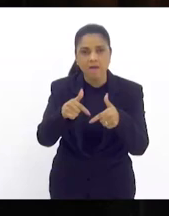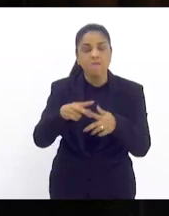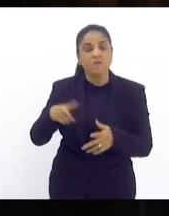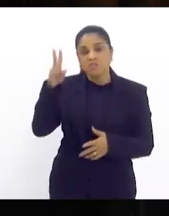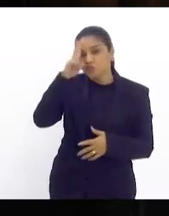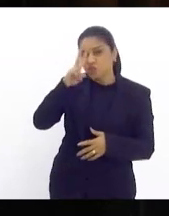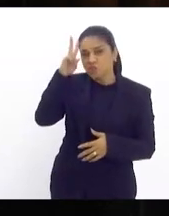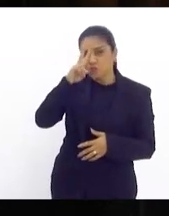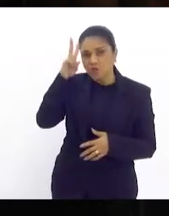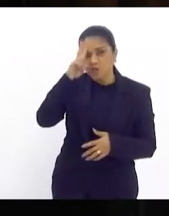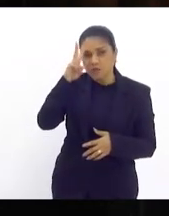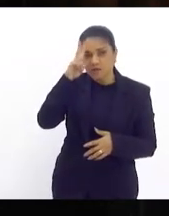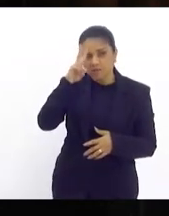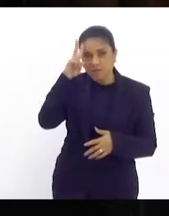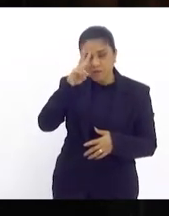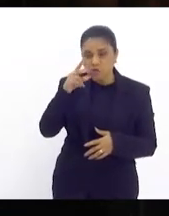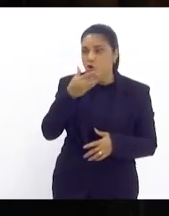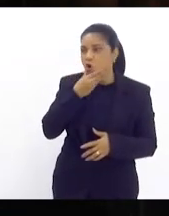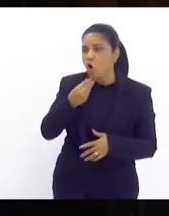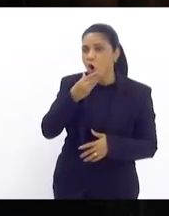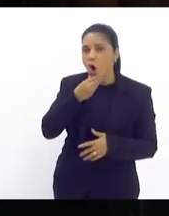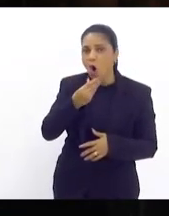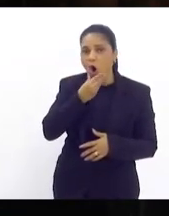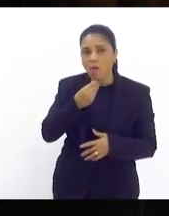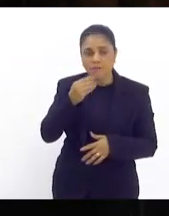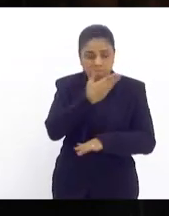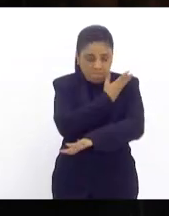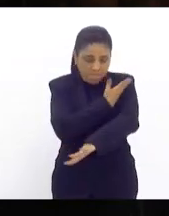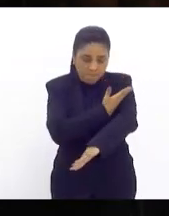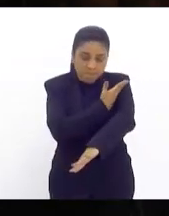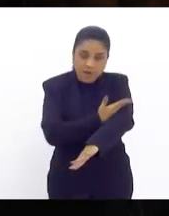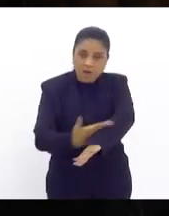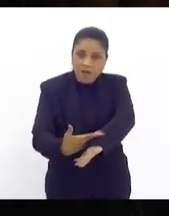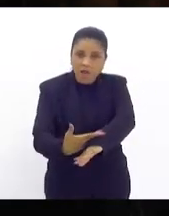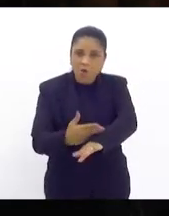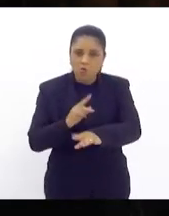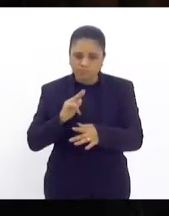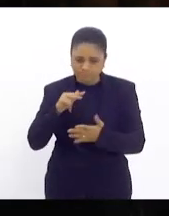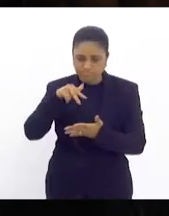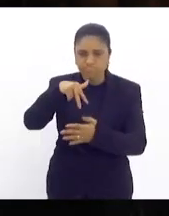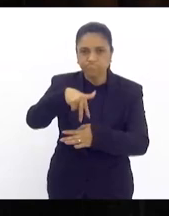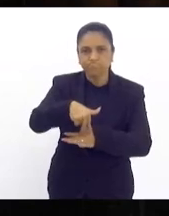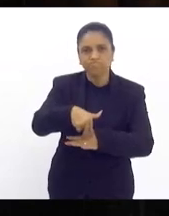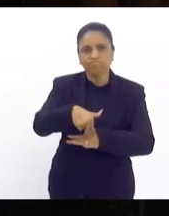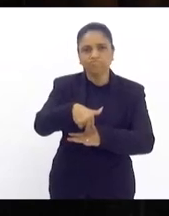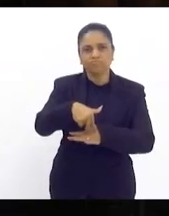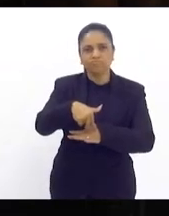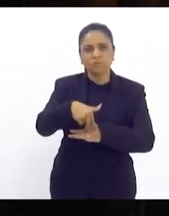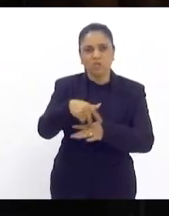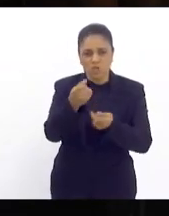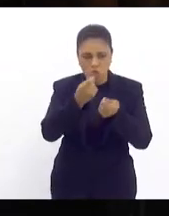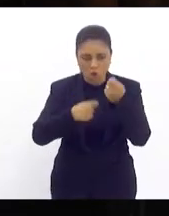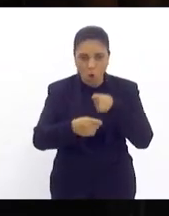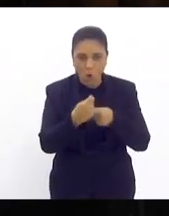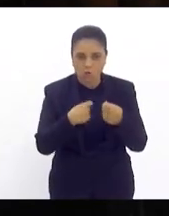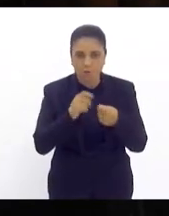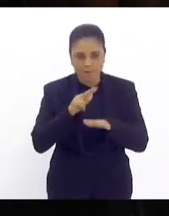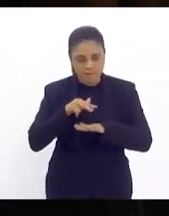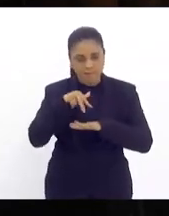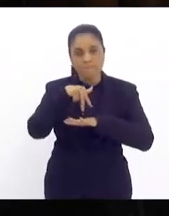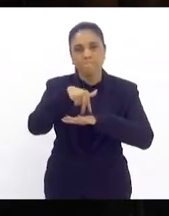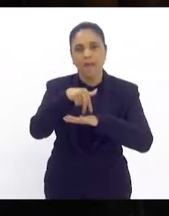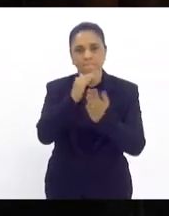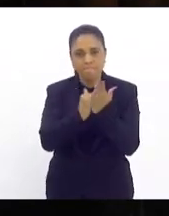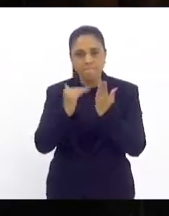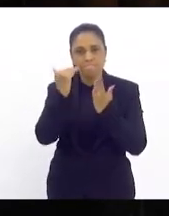foram dominados por homens homens brancos de uma elite política e econômica que sempre negociaram